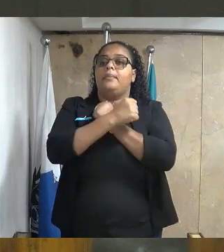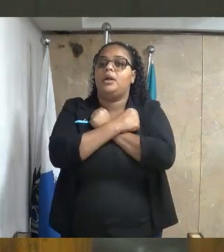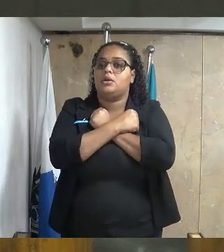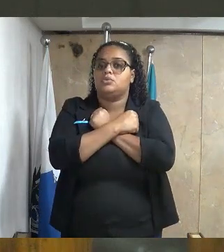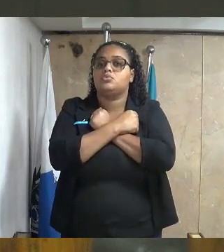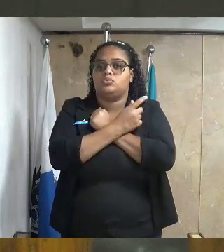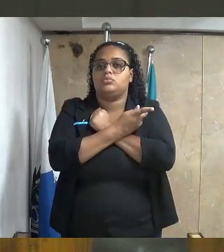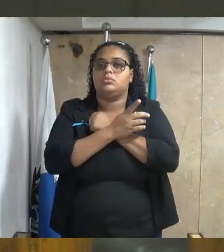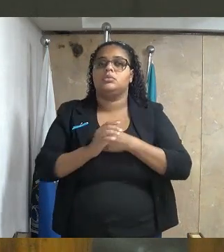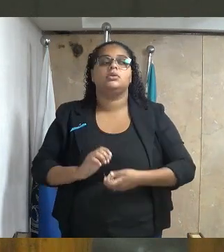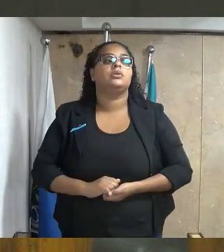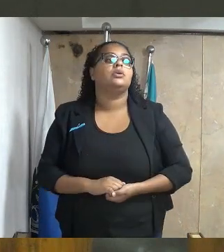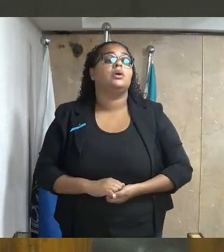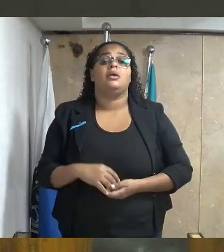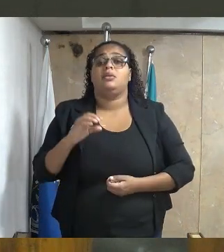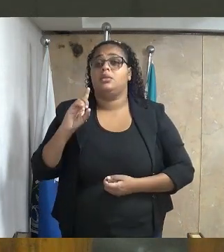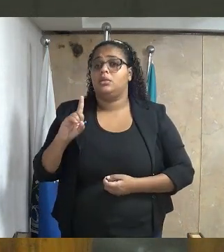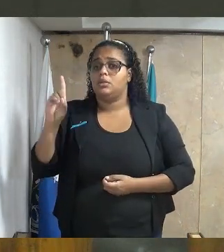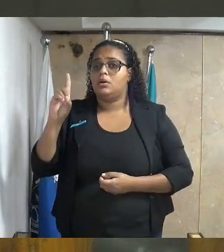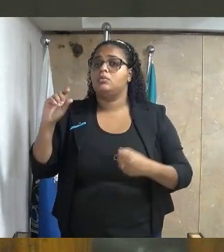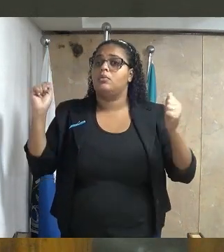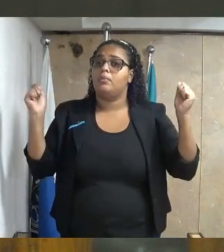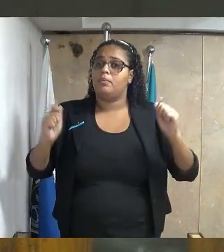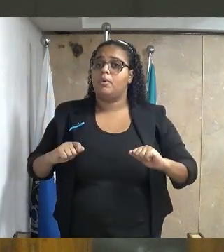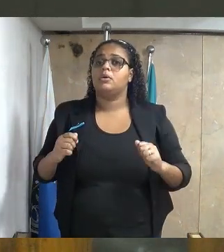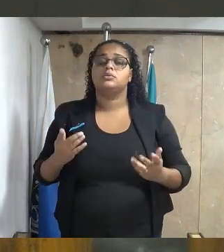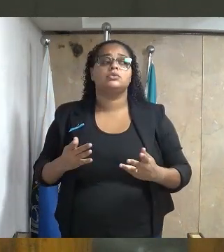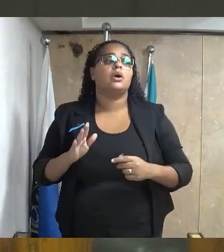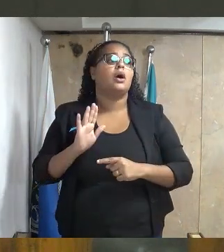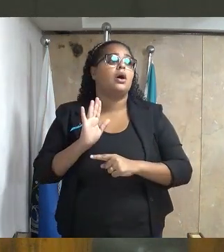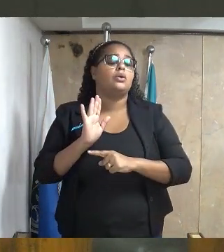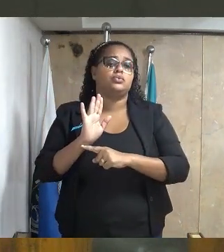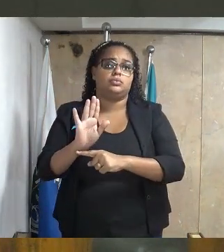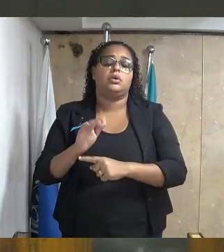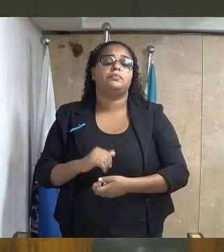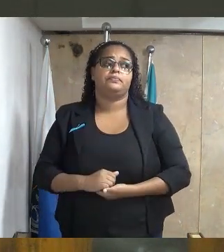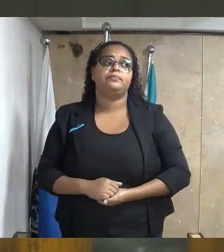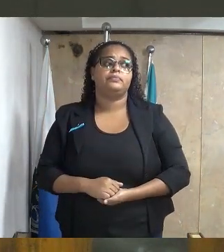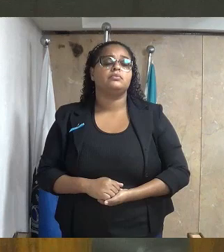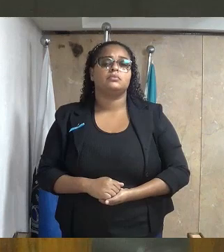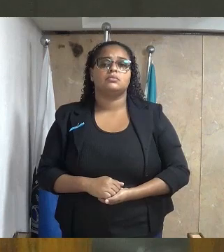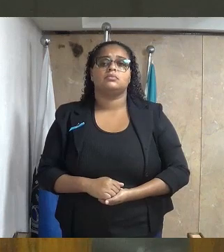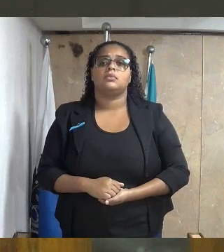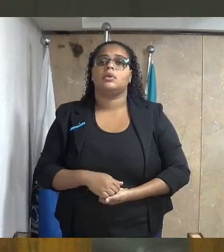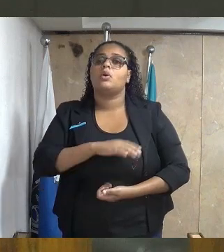fraterno e que Deus possa agir